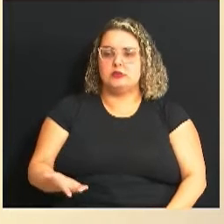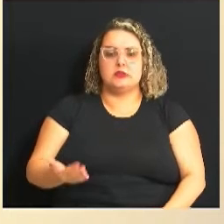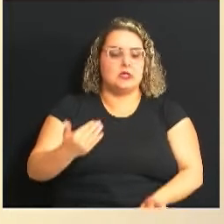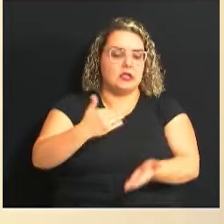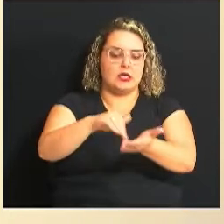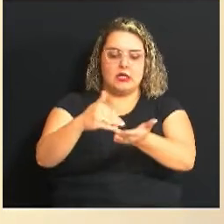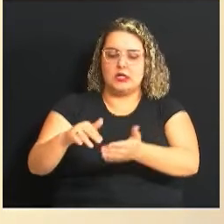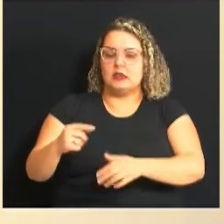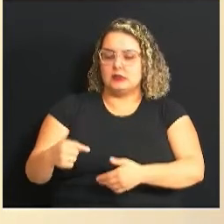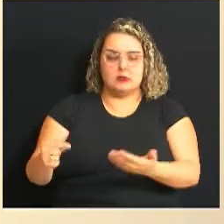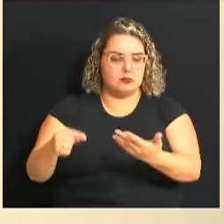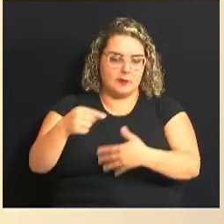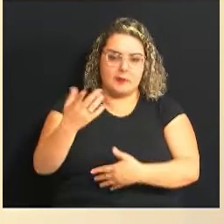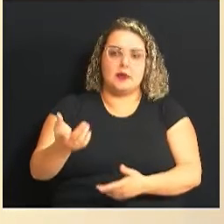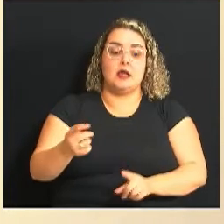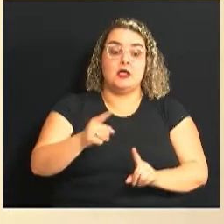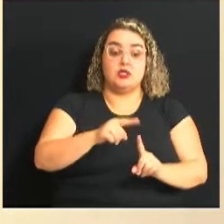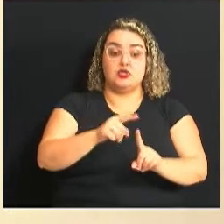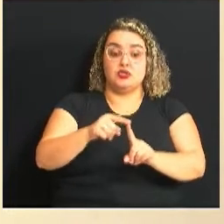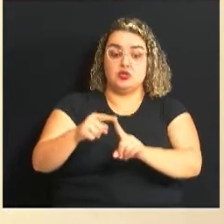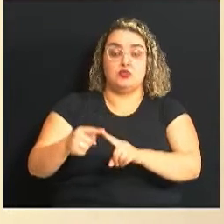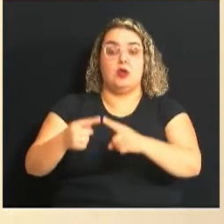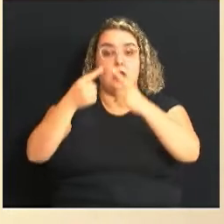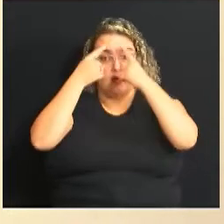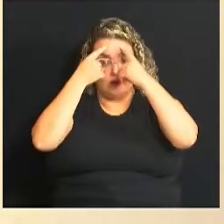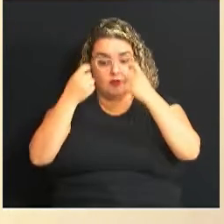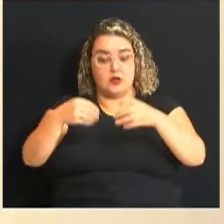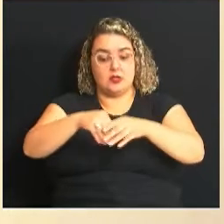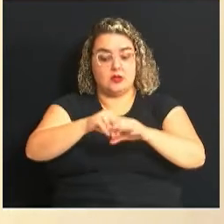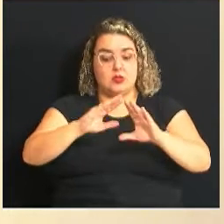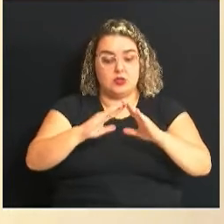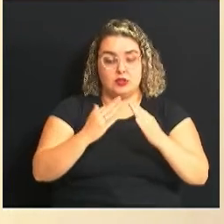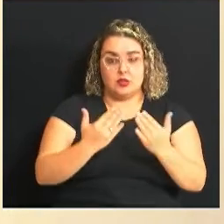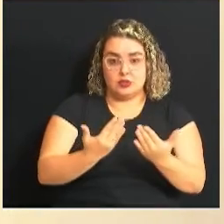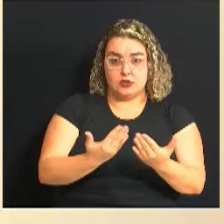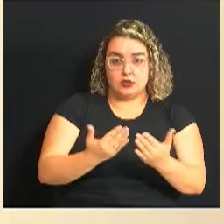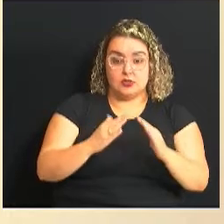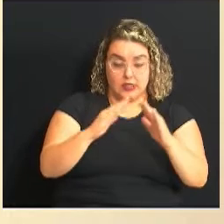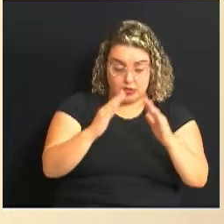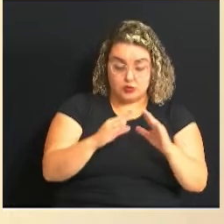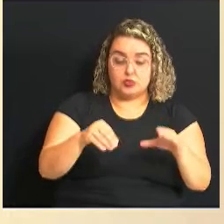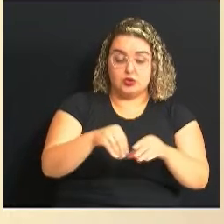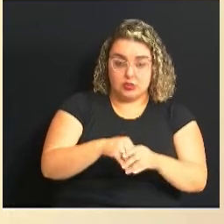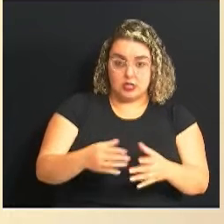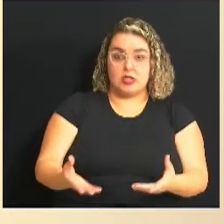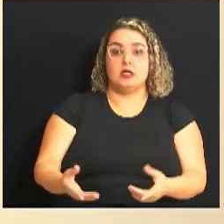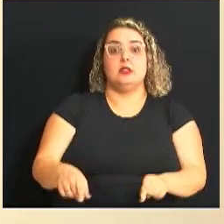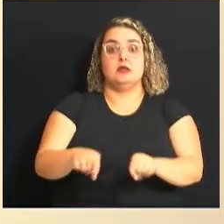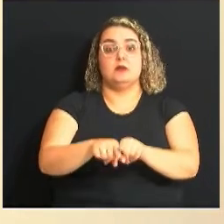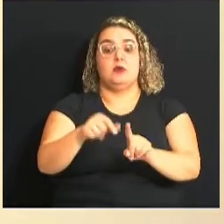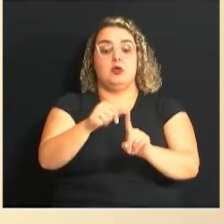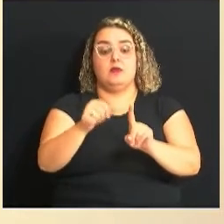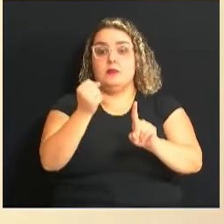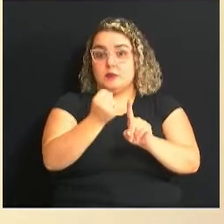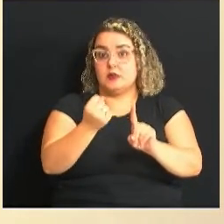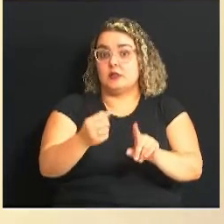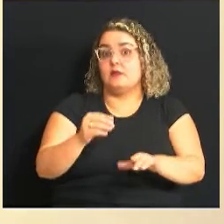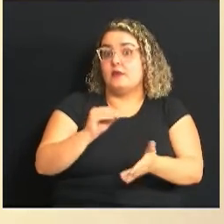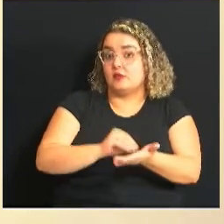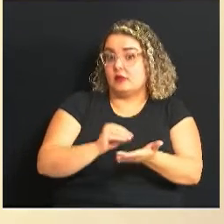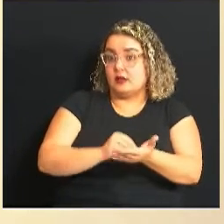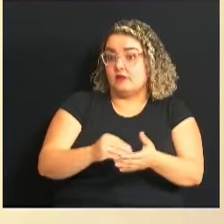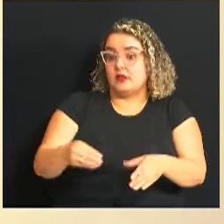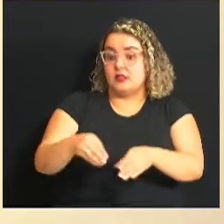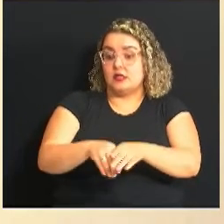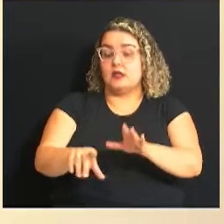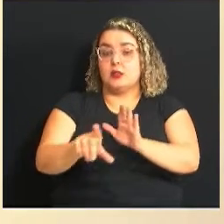fez questão de tipificar a questão da violência doméstica e do feminicídio, que estava ausente nessa lei, porque a gente acredita que o